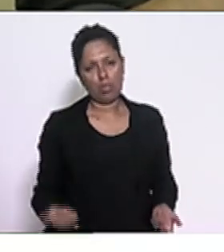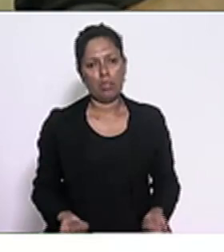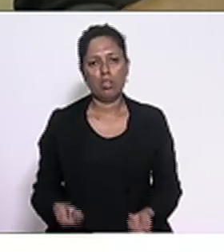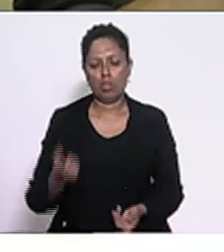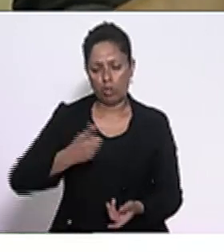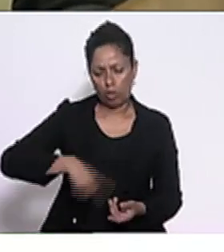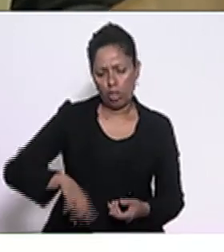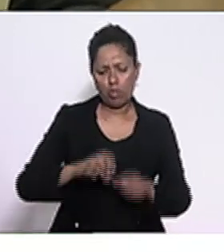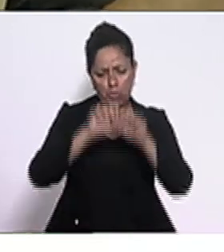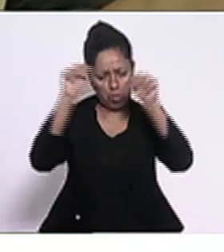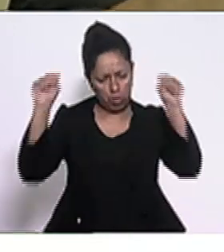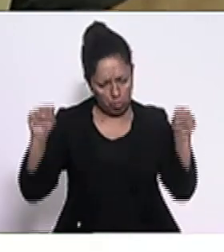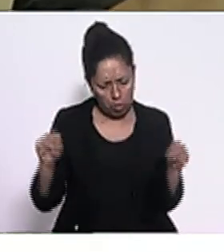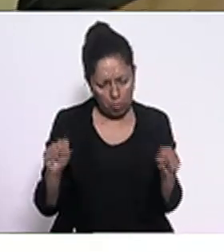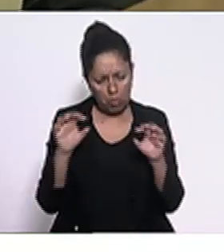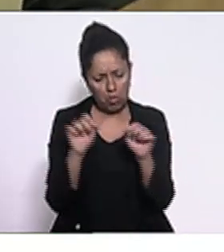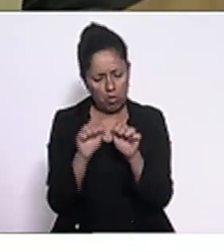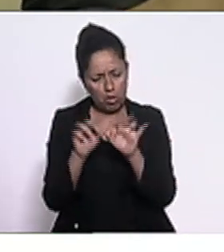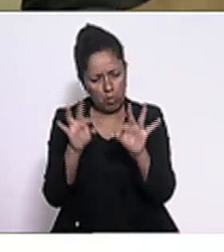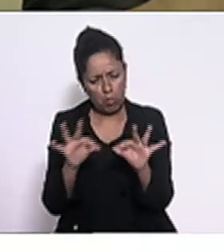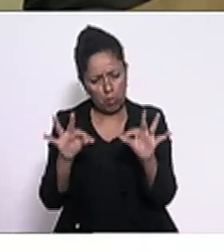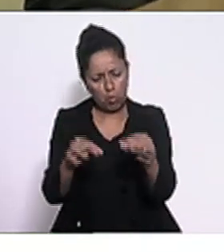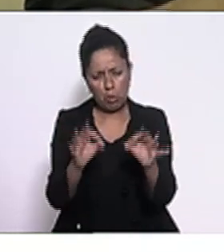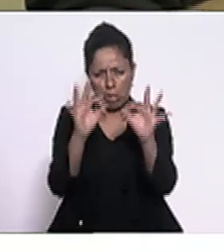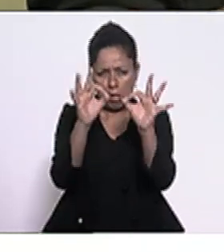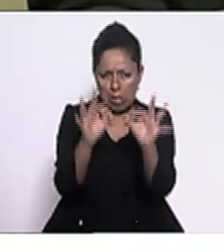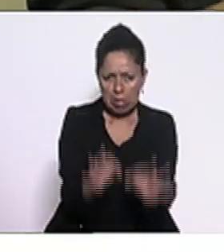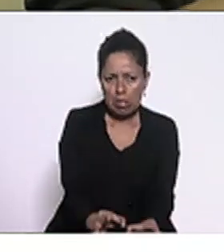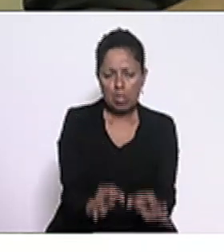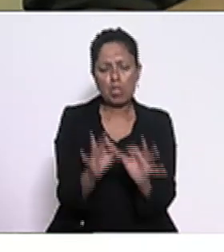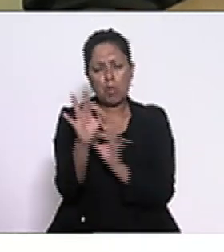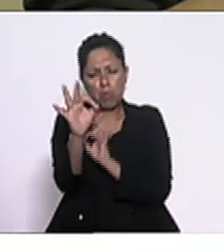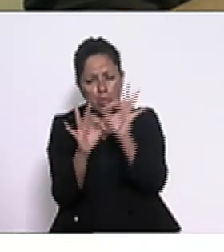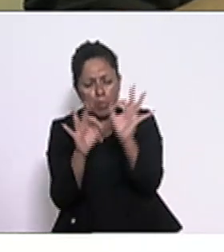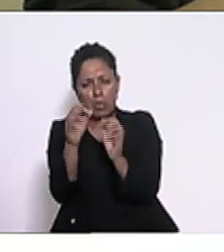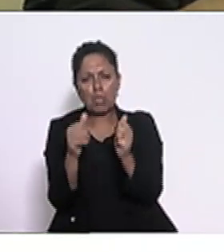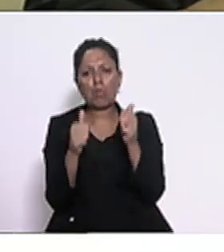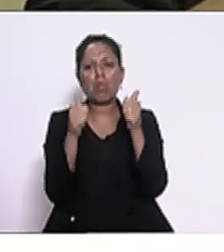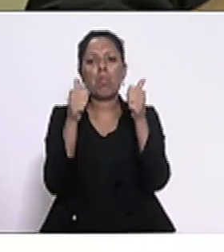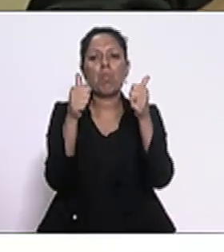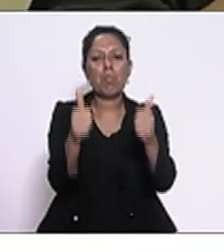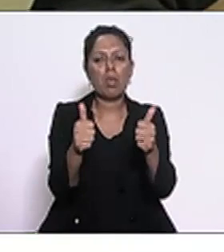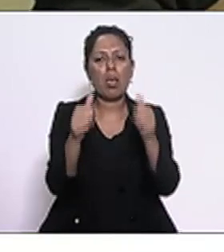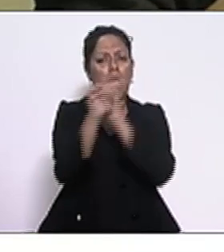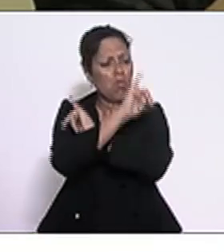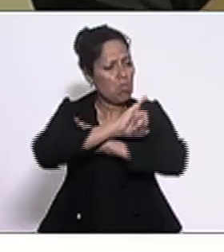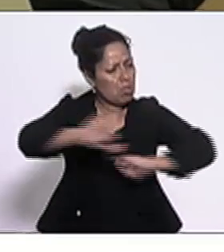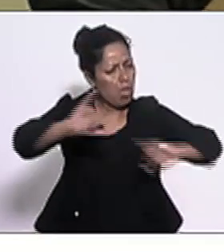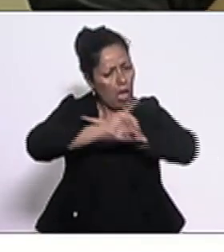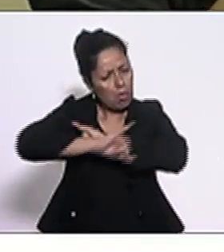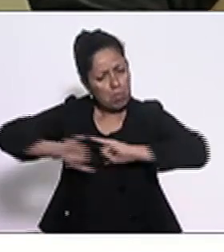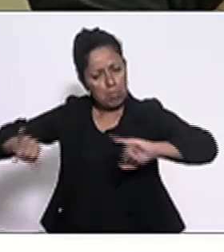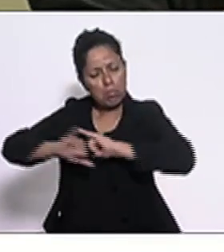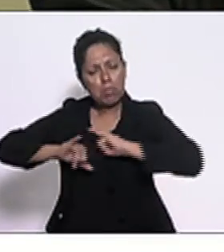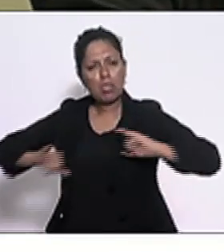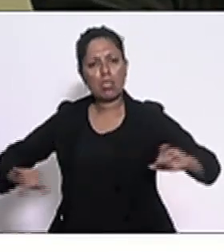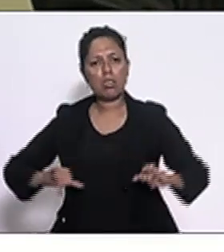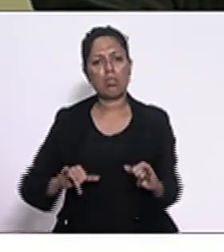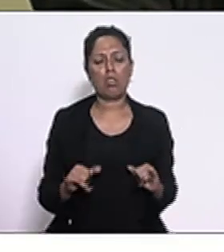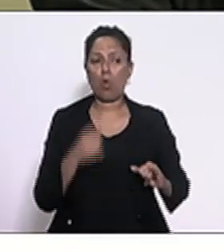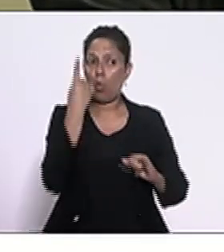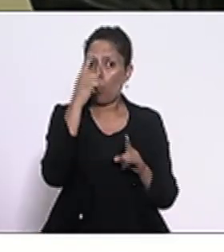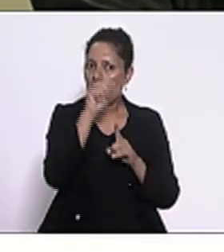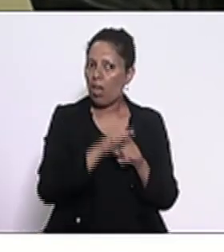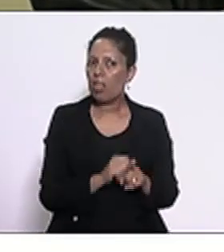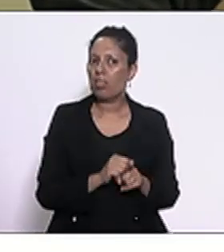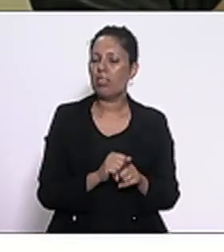foi muito bem feito, tudo pronto, e avisamos o tempo todo. Vai ter um